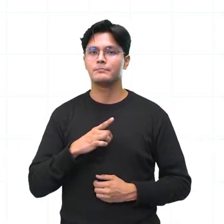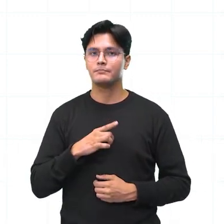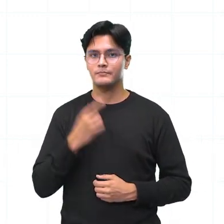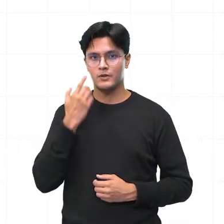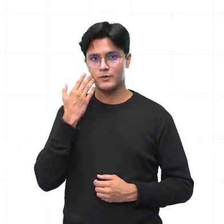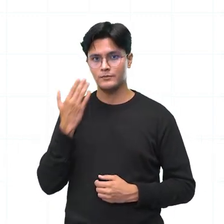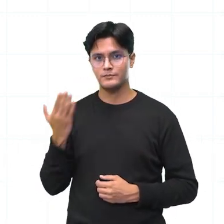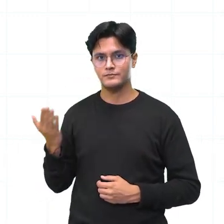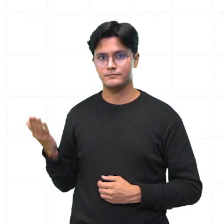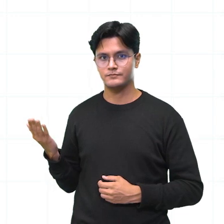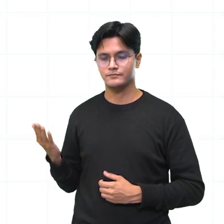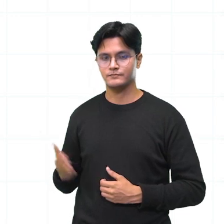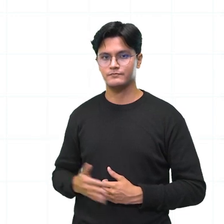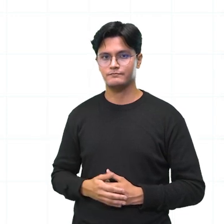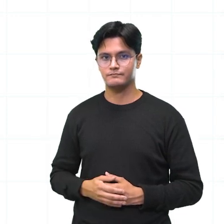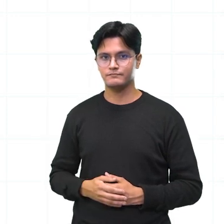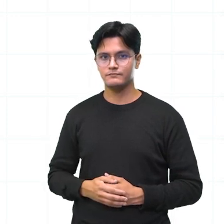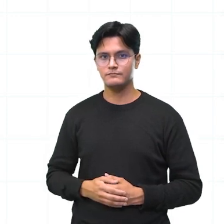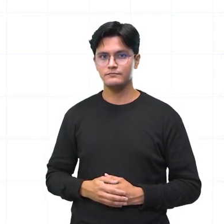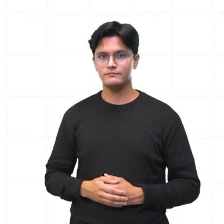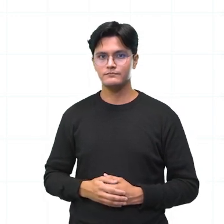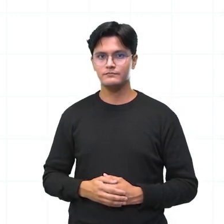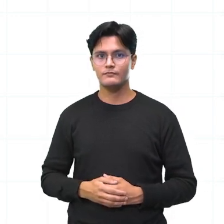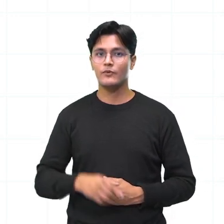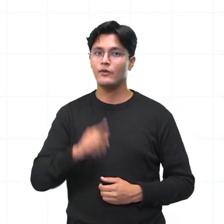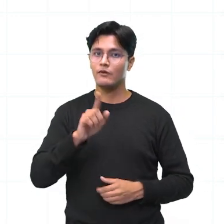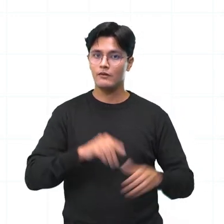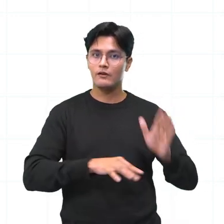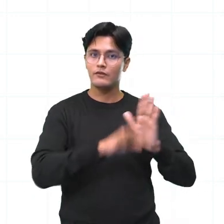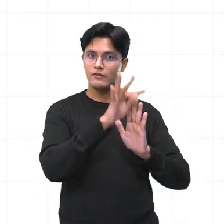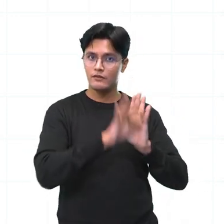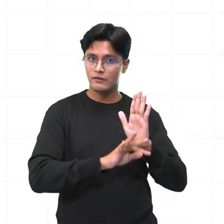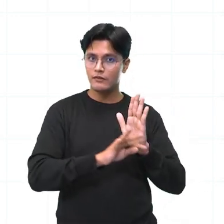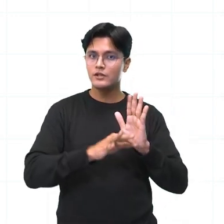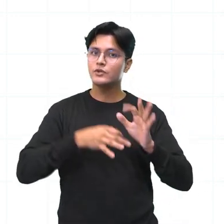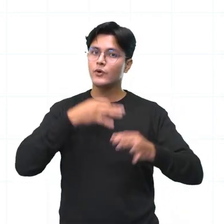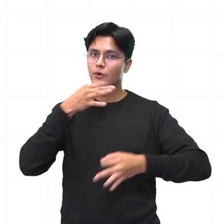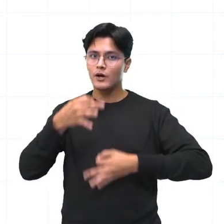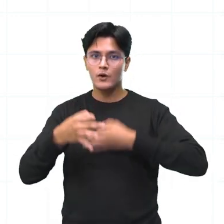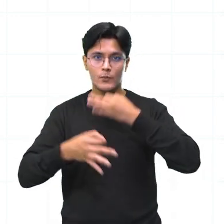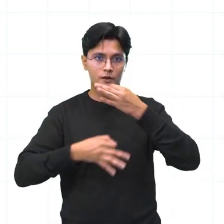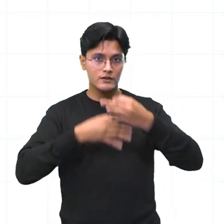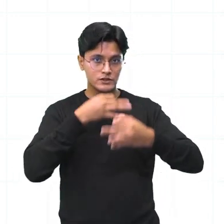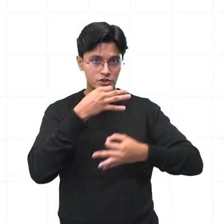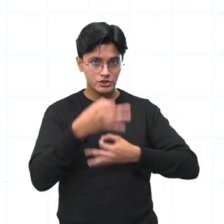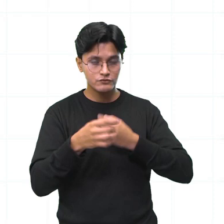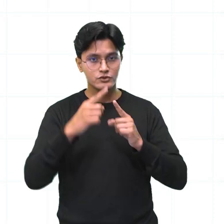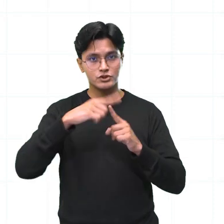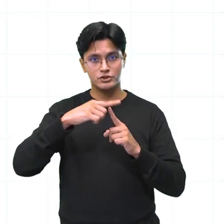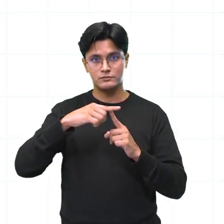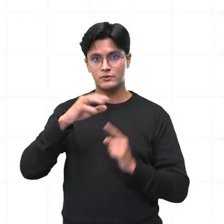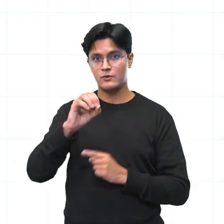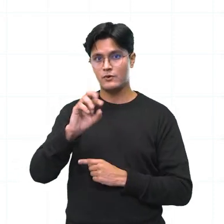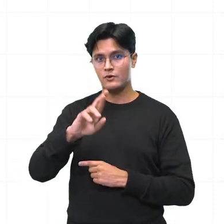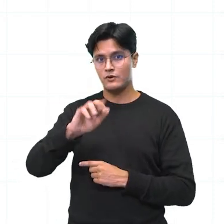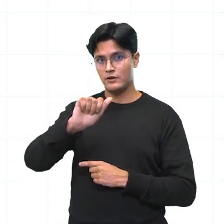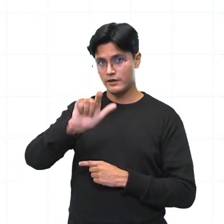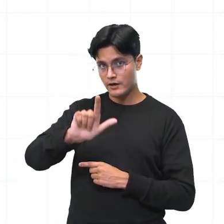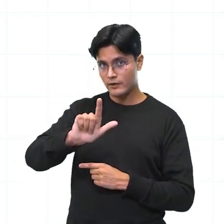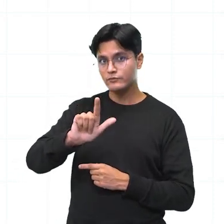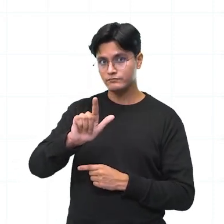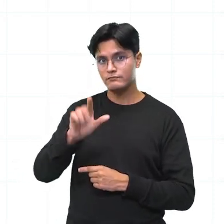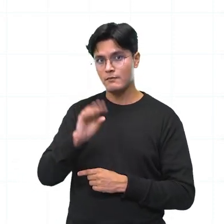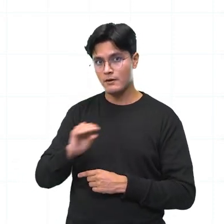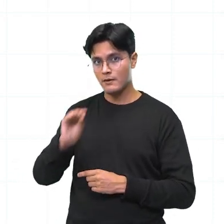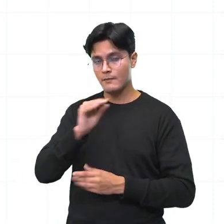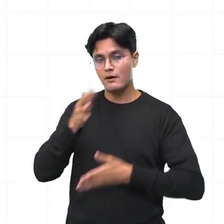debate. E o debate é um texto argumentativo oral, certo? Eu trago argumentos,